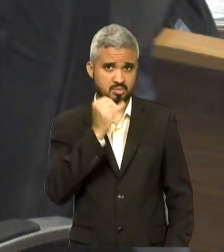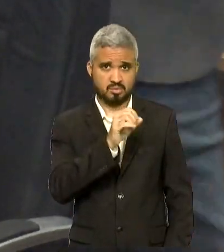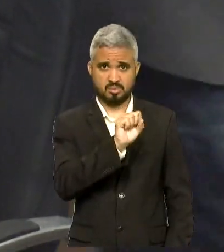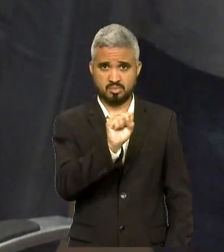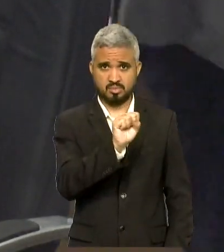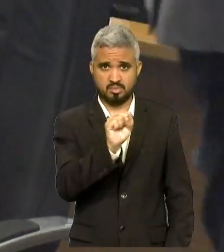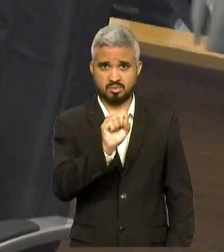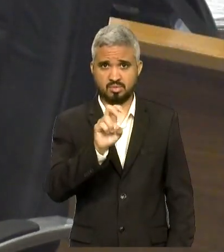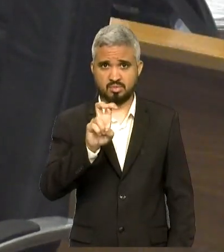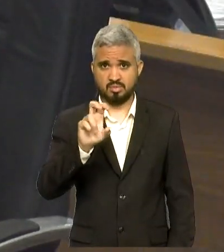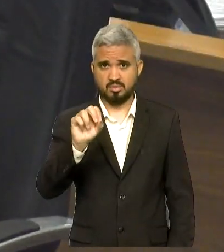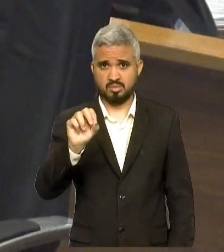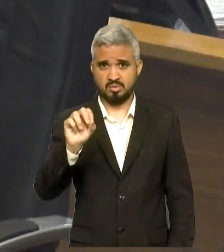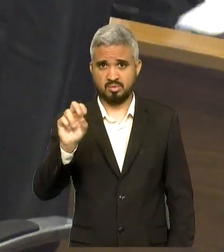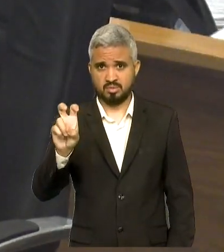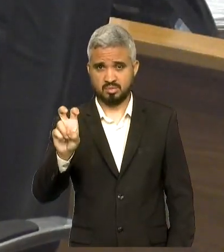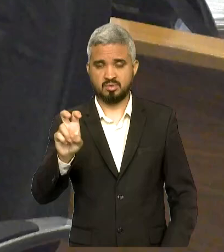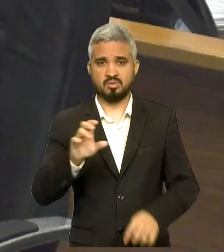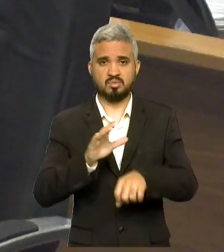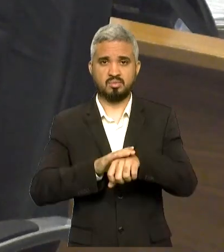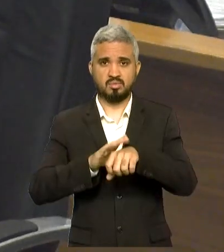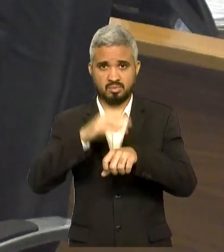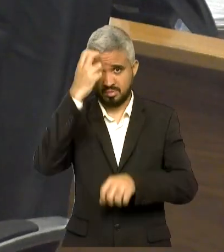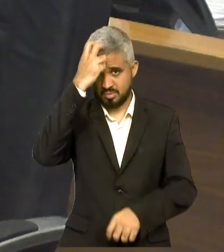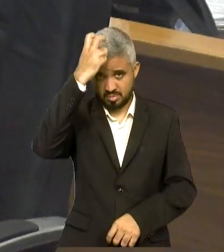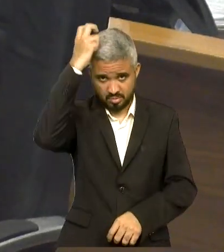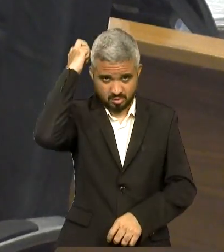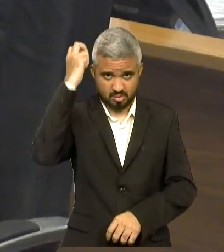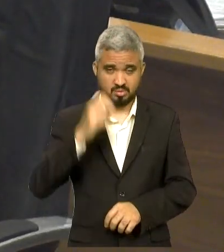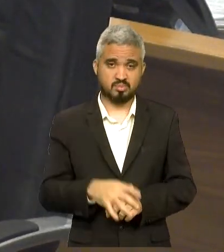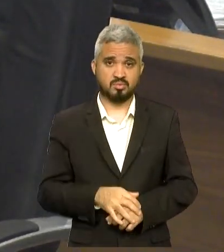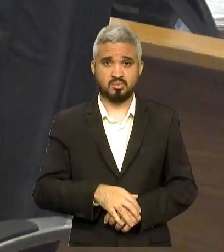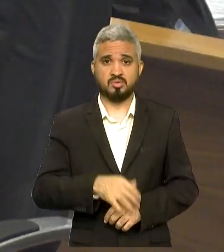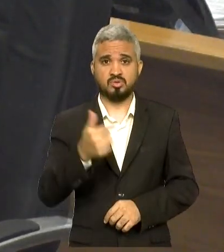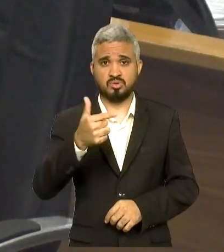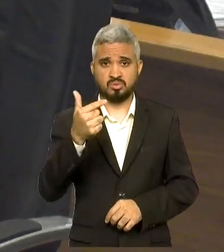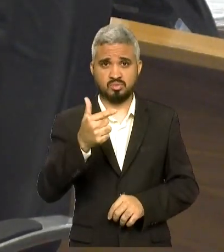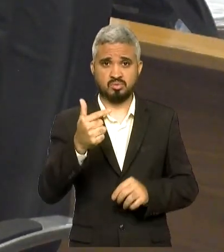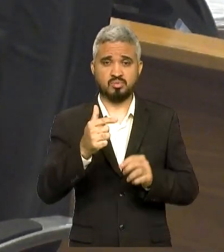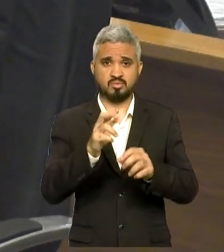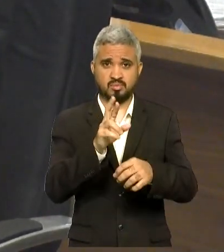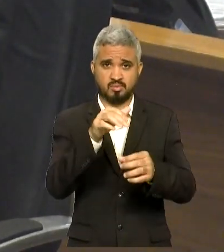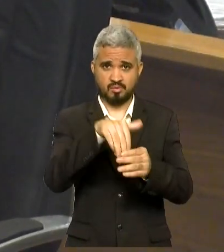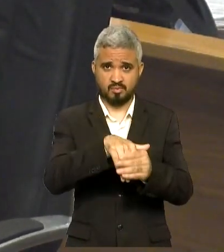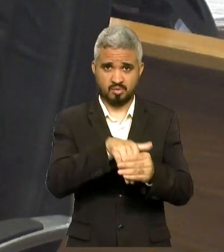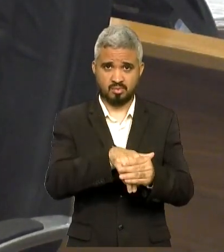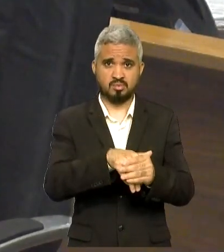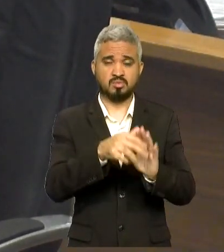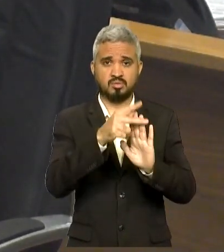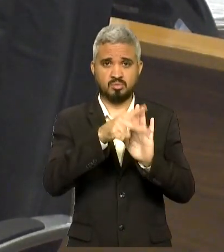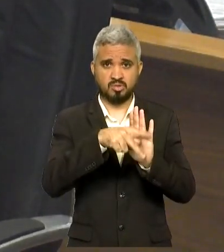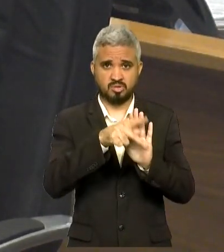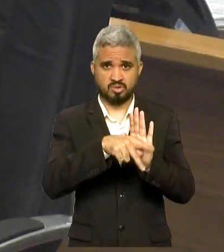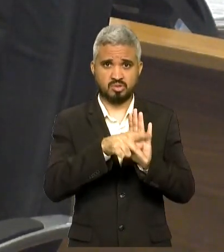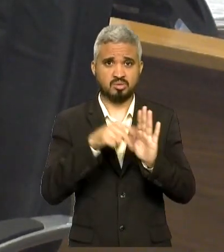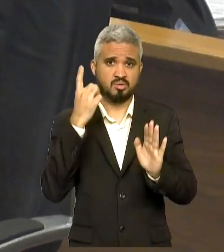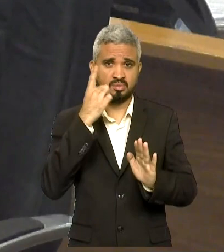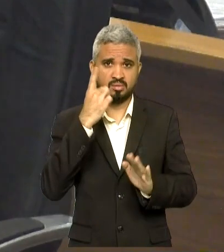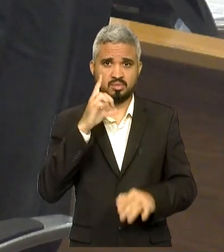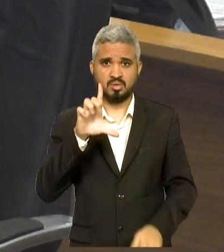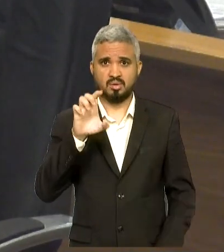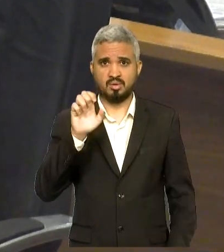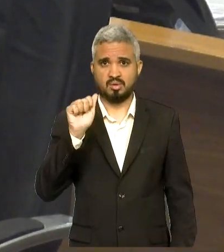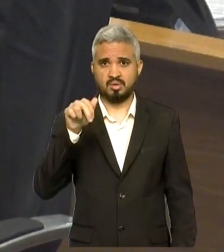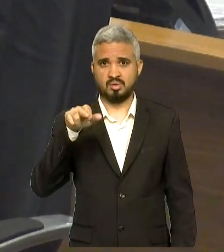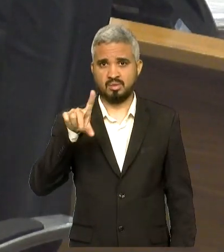88/505/2023, de autoria do deputado Neto Evangelista. Em segundo turno, os projetos de lei número 237/491/2023, de autoria do deputado Leandro Belo.